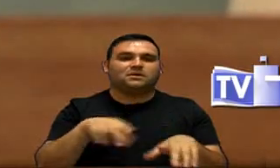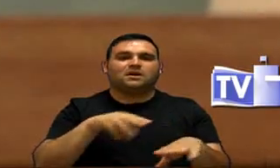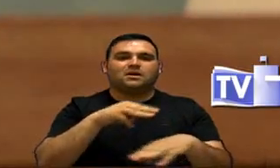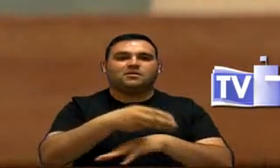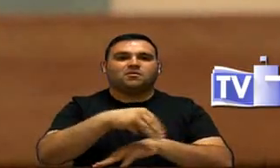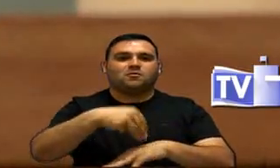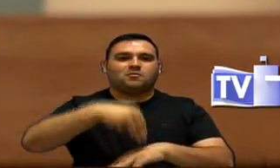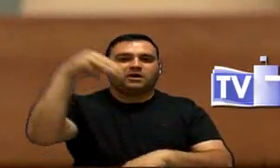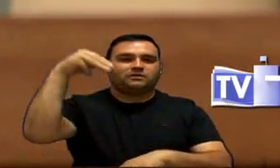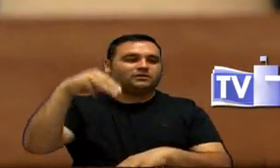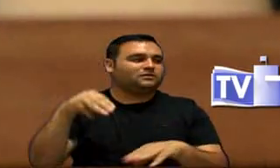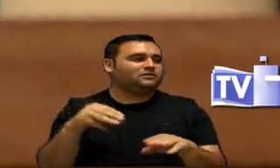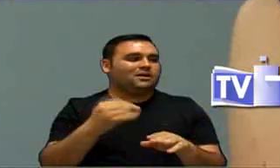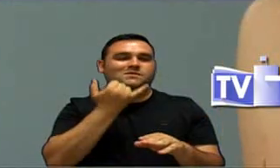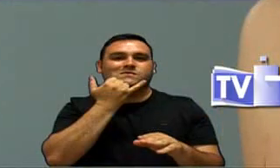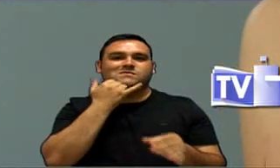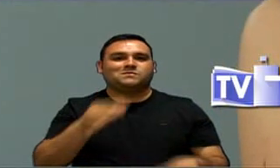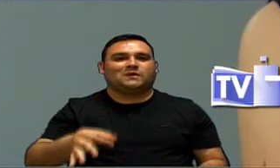mestrando.